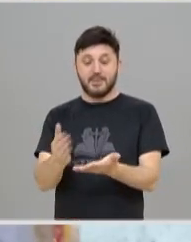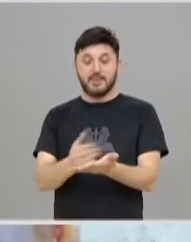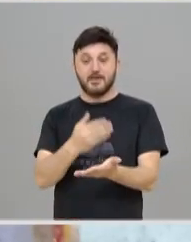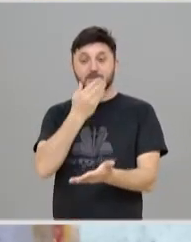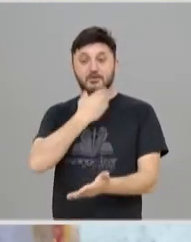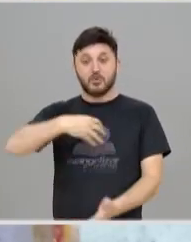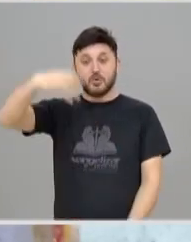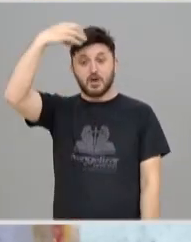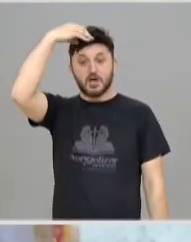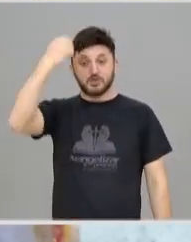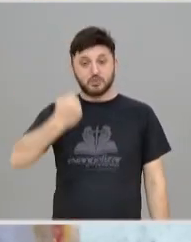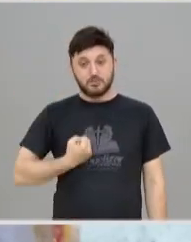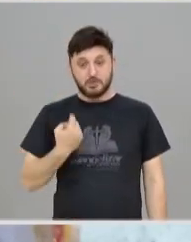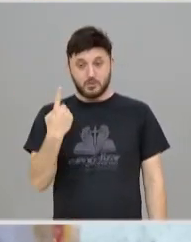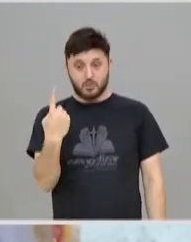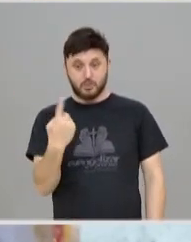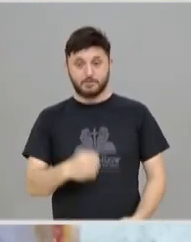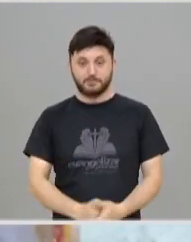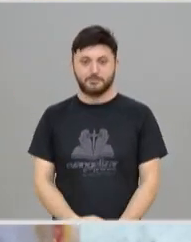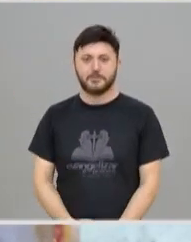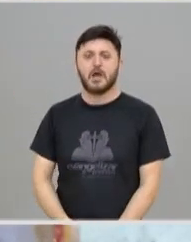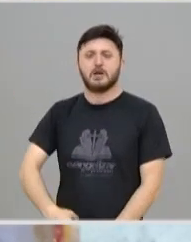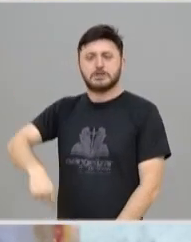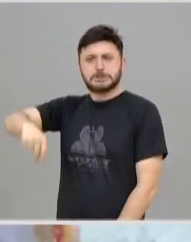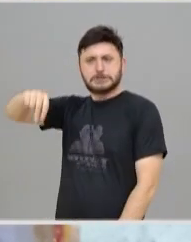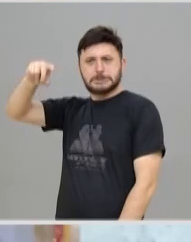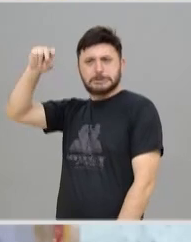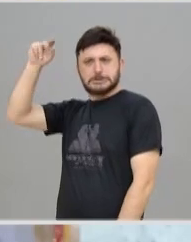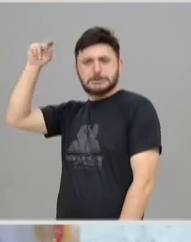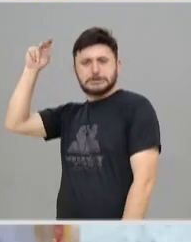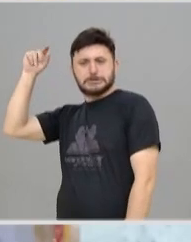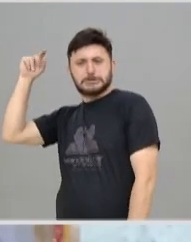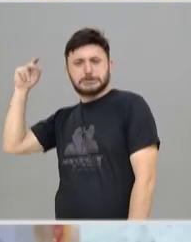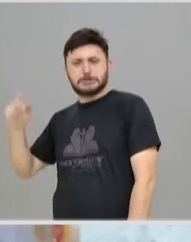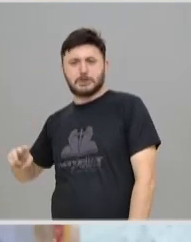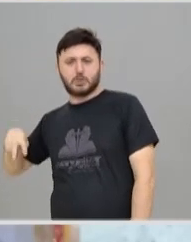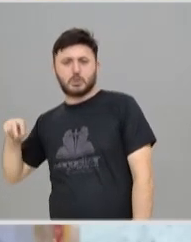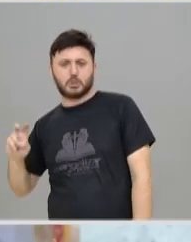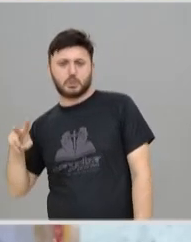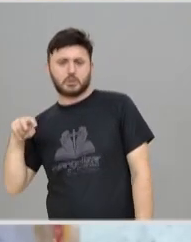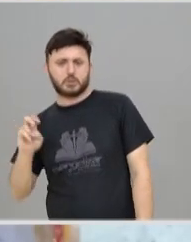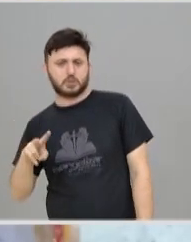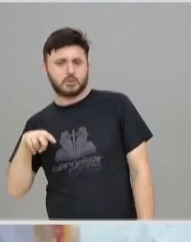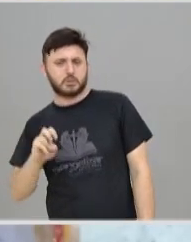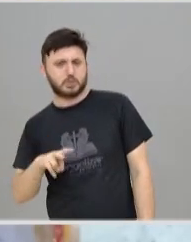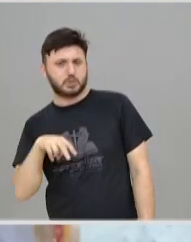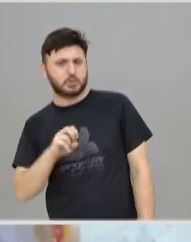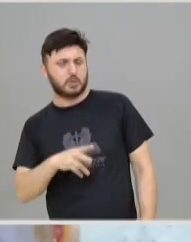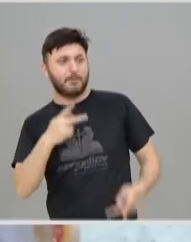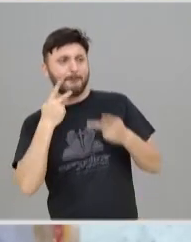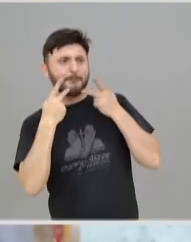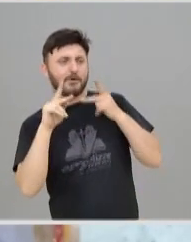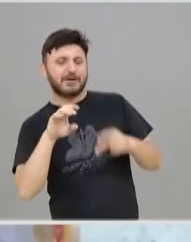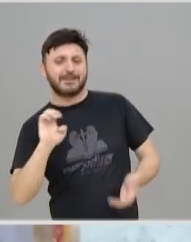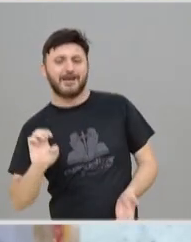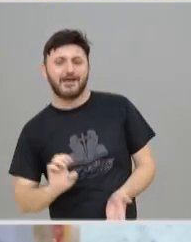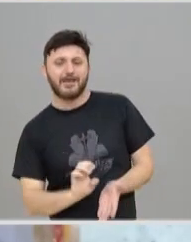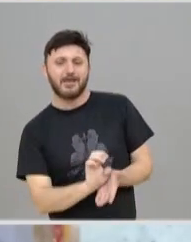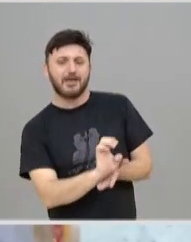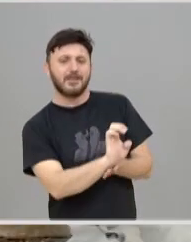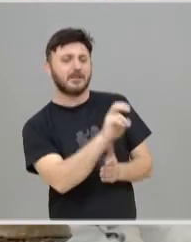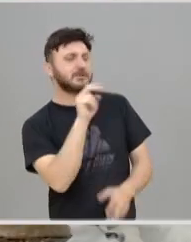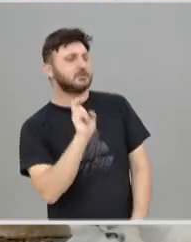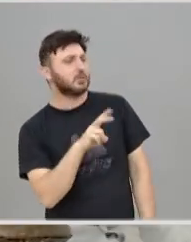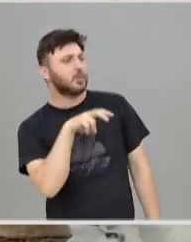Reis. Naqueles dias, ao chegar a Horebe, o monte de Deus, o profeta Elias entrou numa